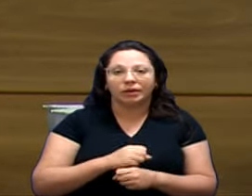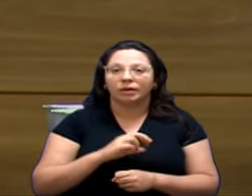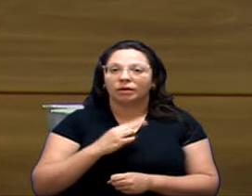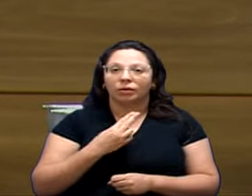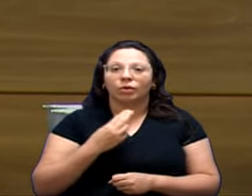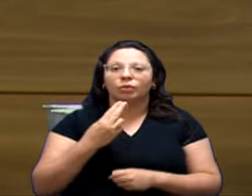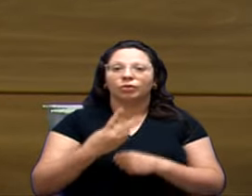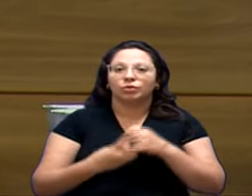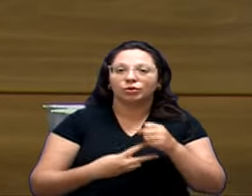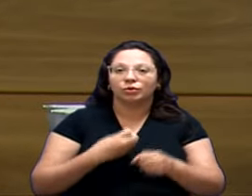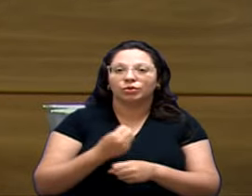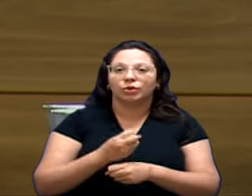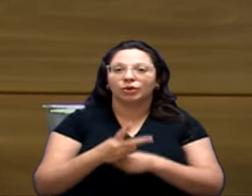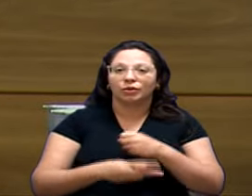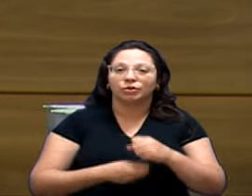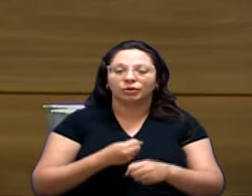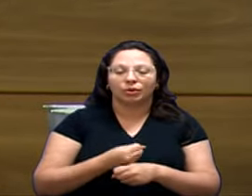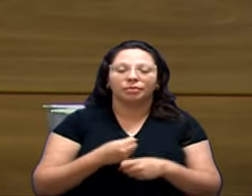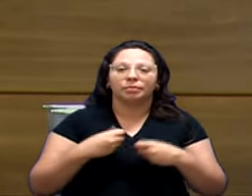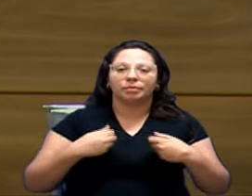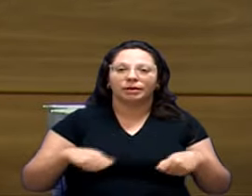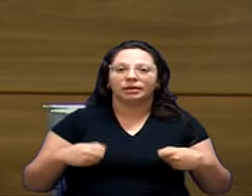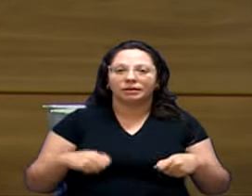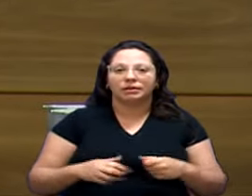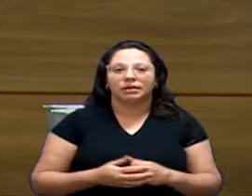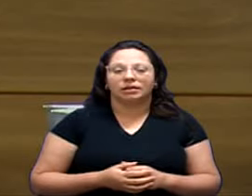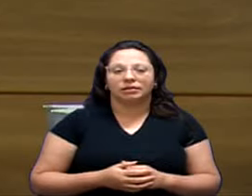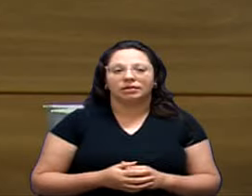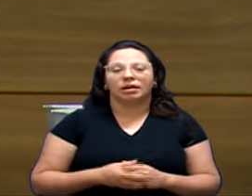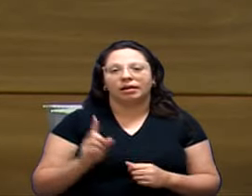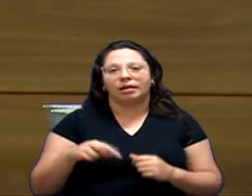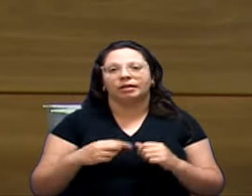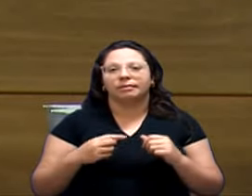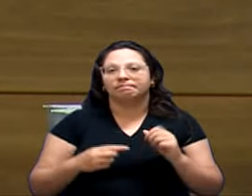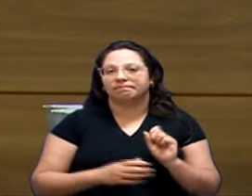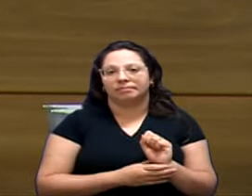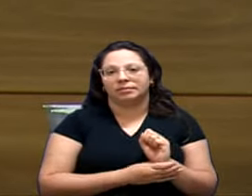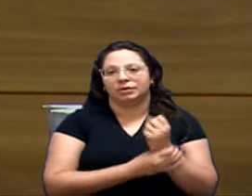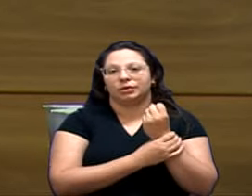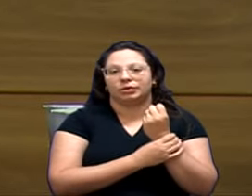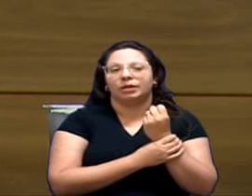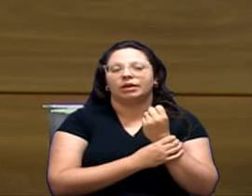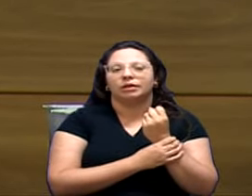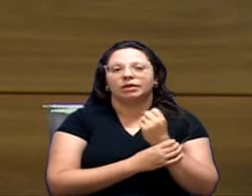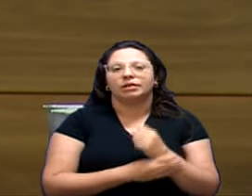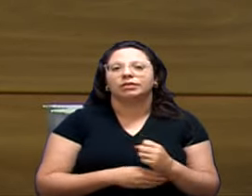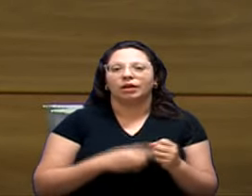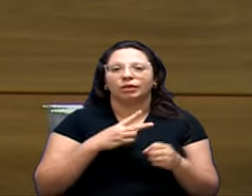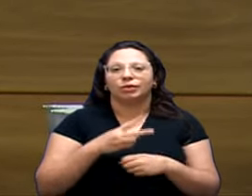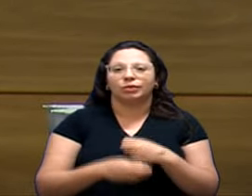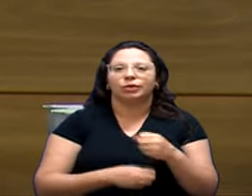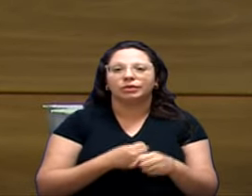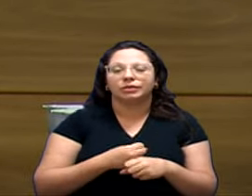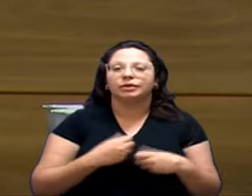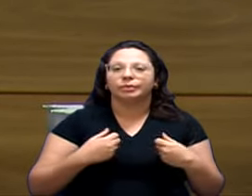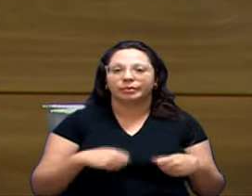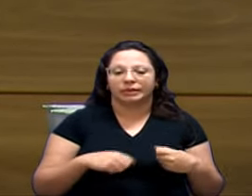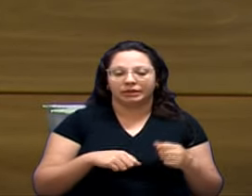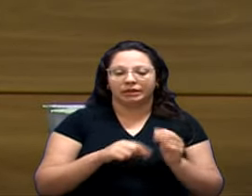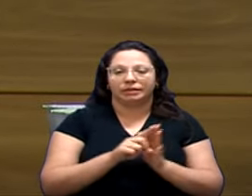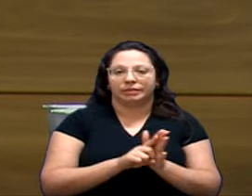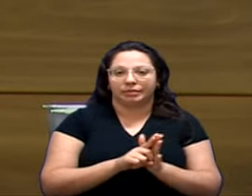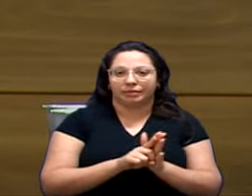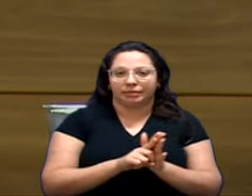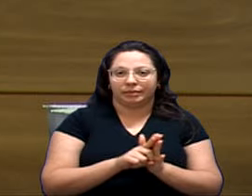acho que traz esse essa insegurança mas o ideal é isso é a cada dois anos a gente realmente a gente ter um um